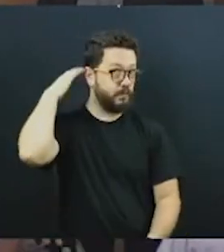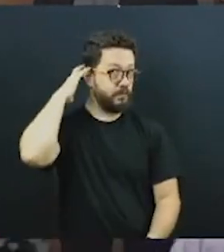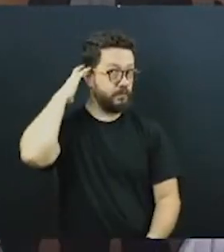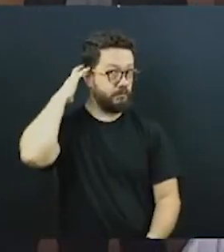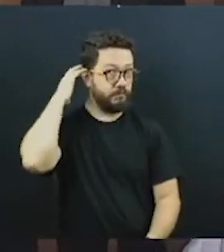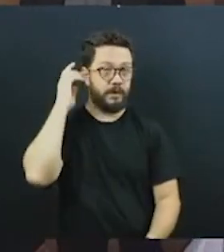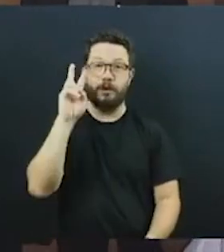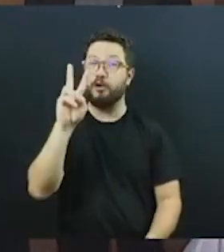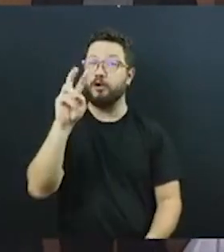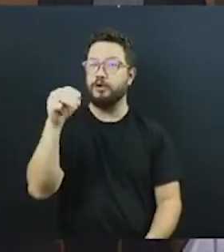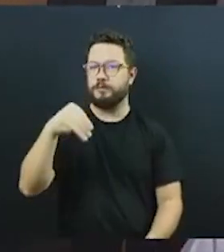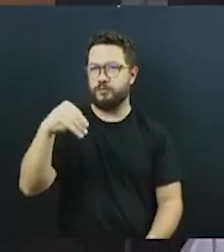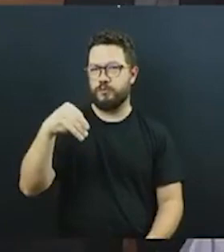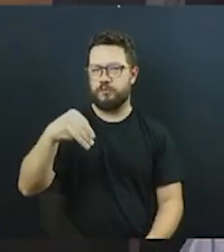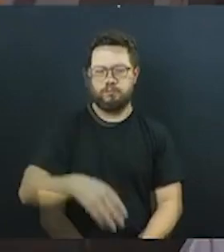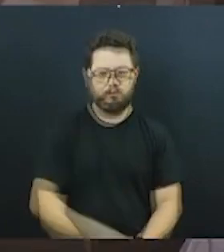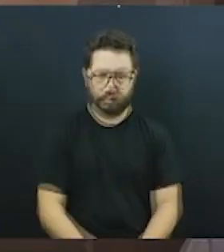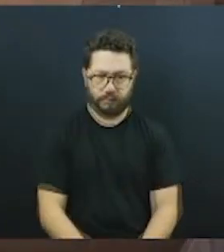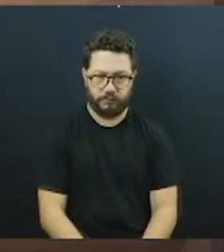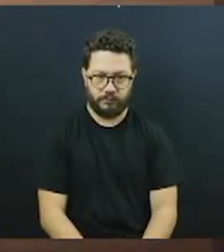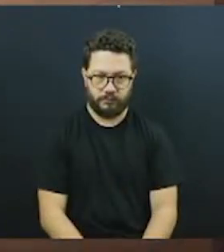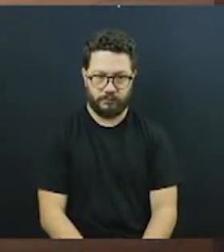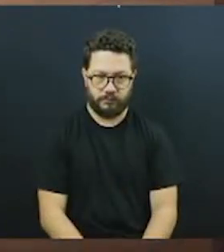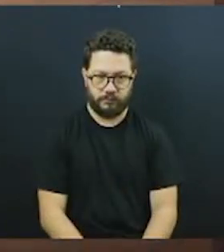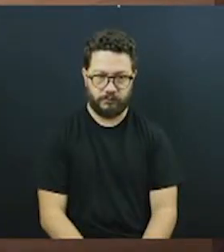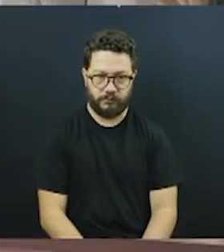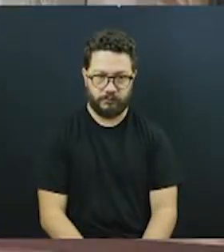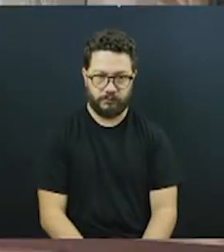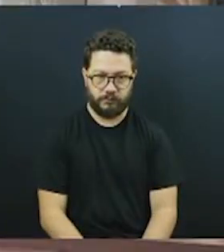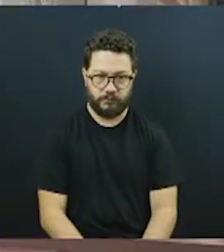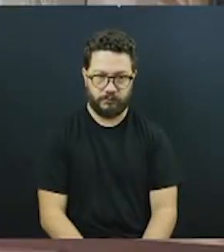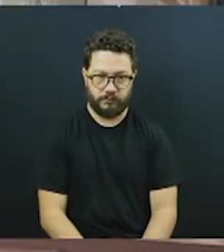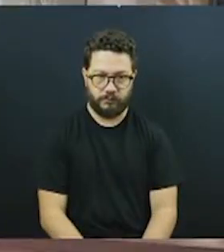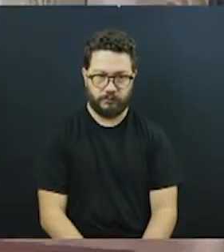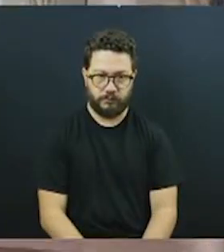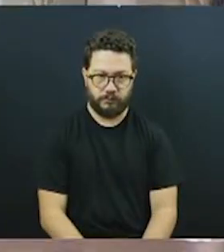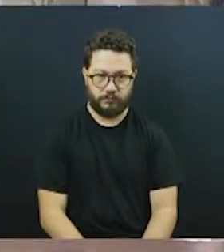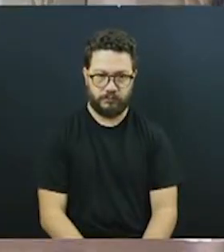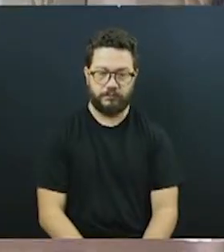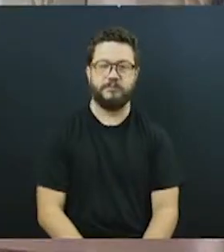Dois, corre, vereadora. O tempo está contando. Bom dia, senhores vereadores.